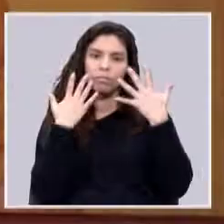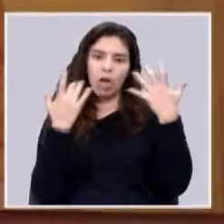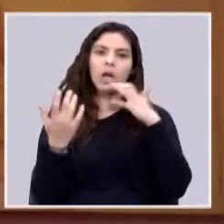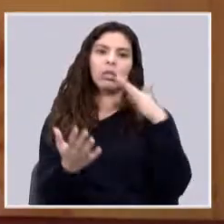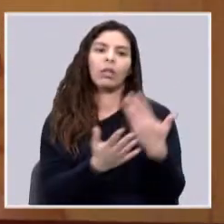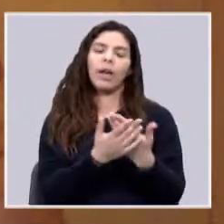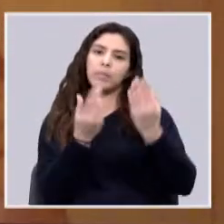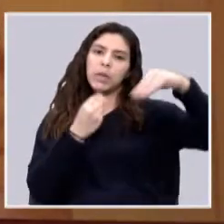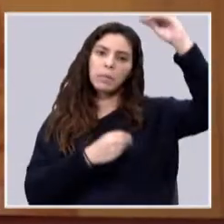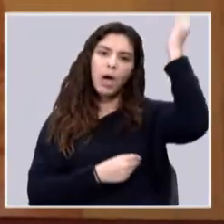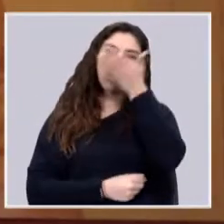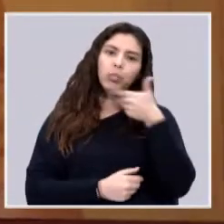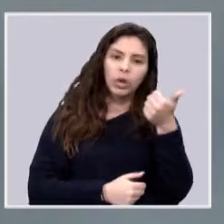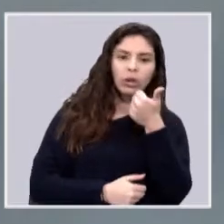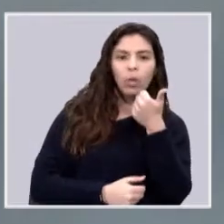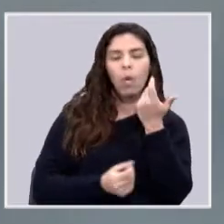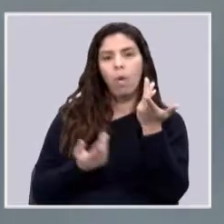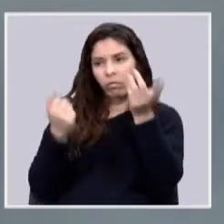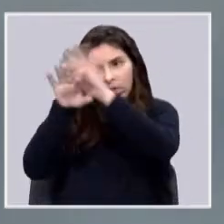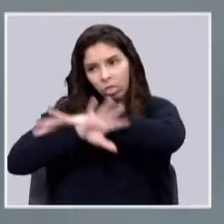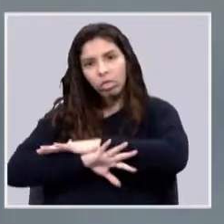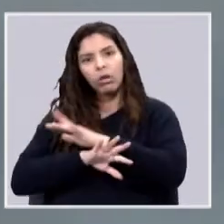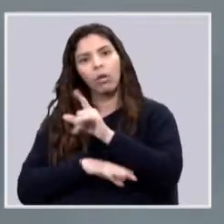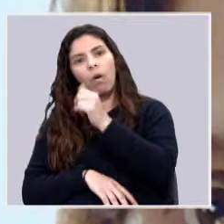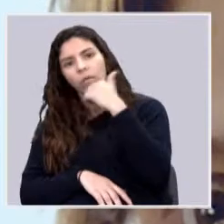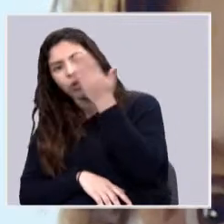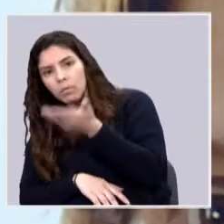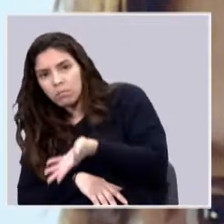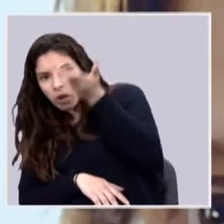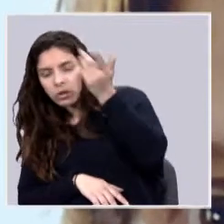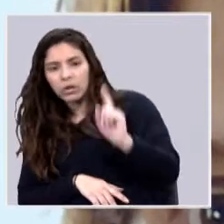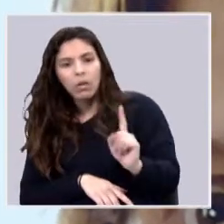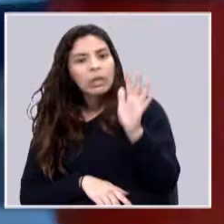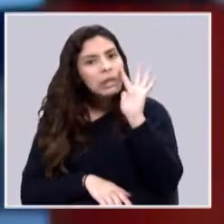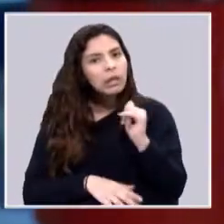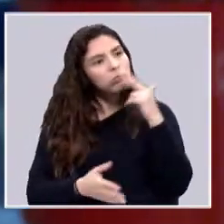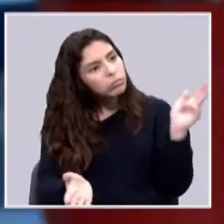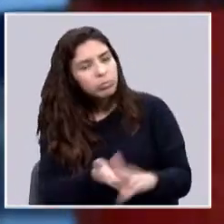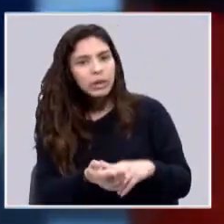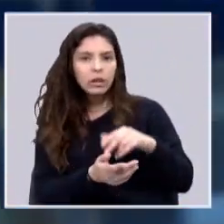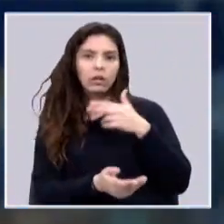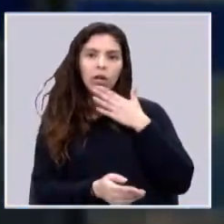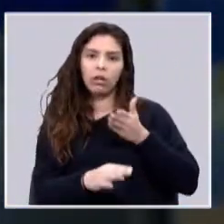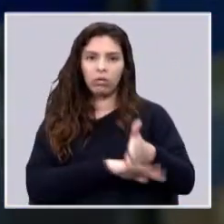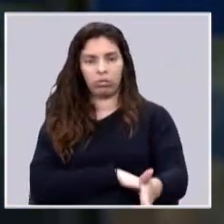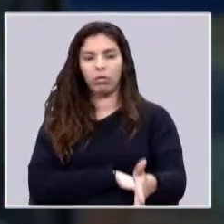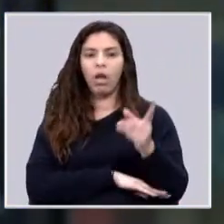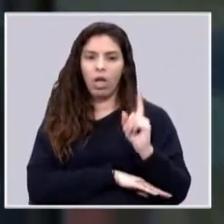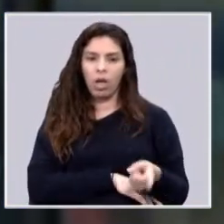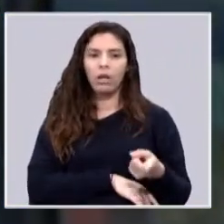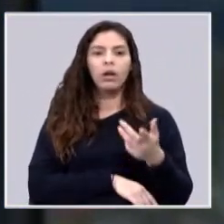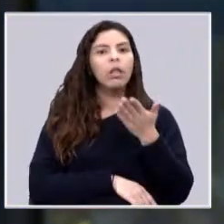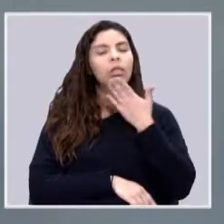a embelezar, nem pelo contrário a tornar mais feia, não. Deve ser o mais real possível e